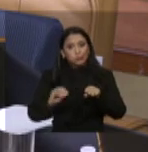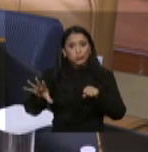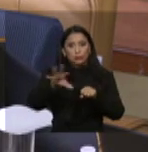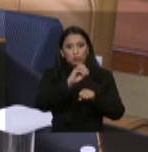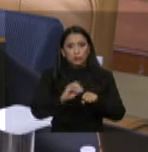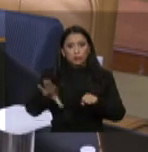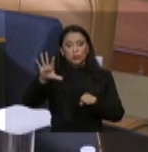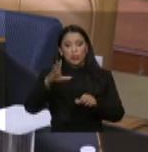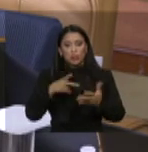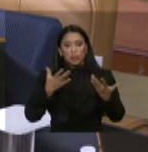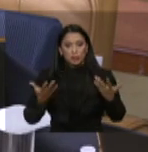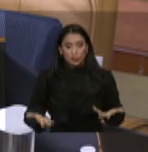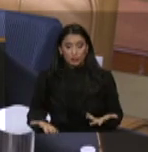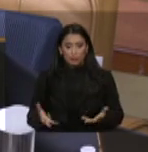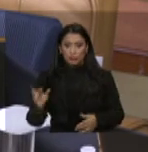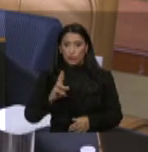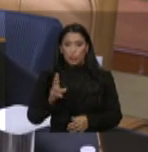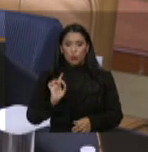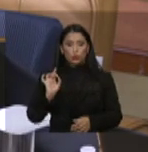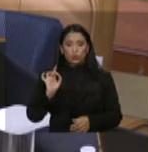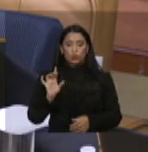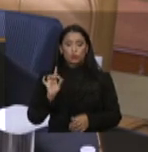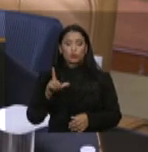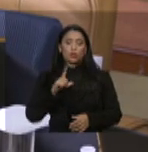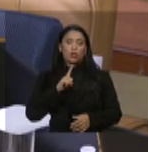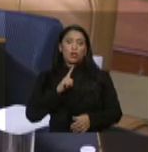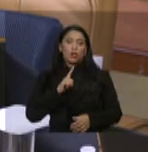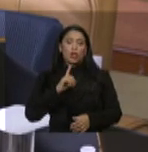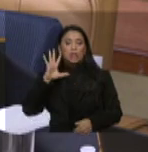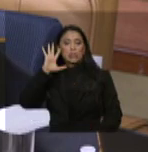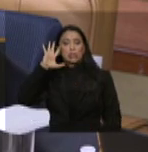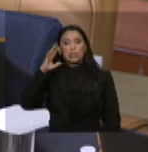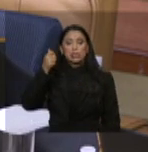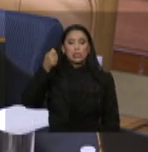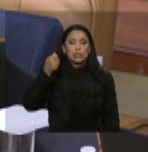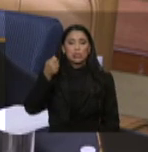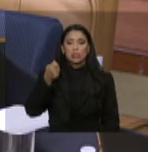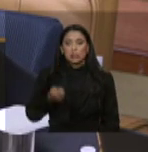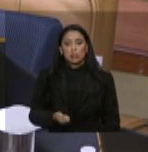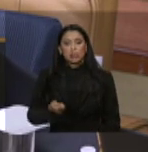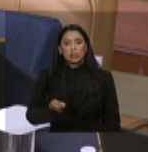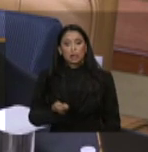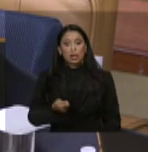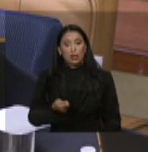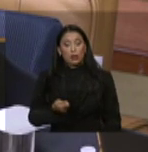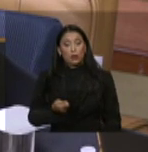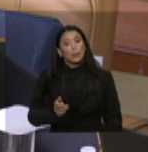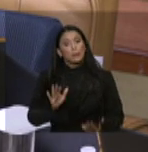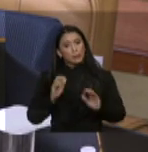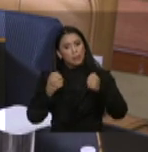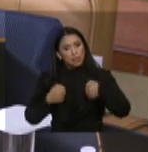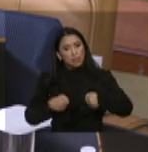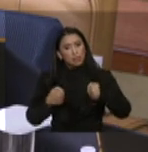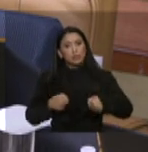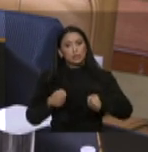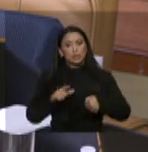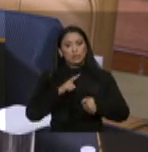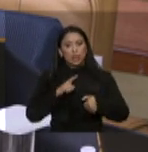e derivados não se trata apenas de buscar as sanções como caminho prima faz trata-se sim